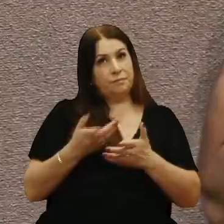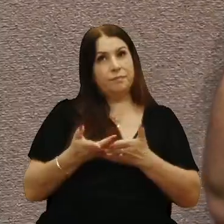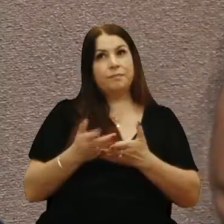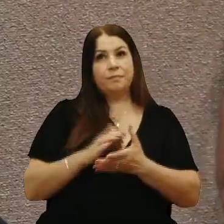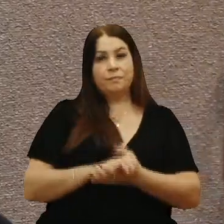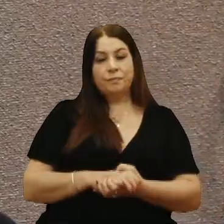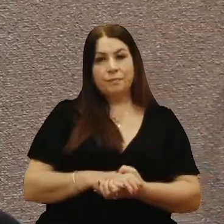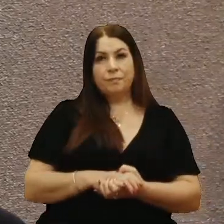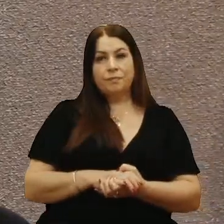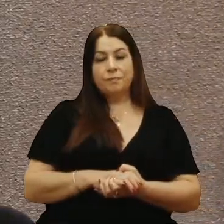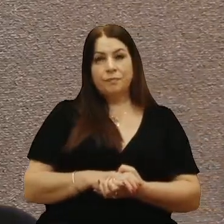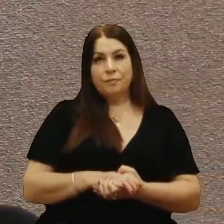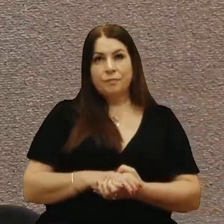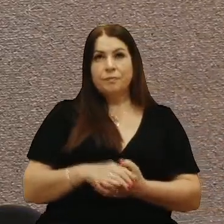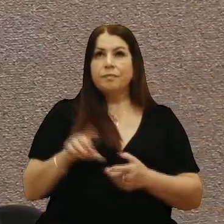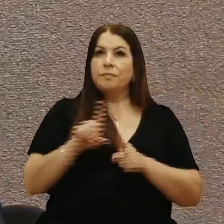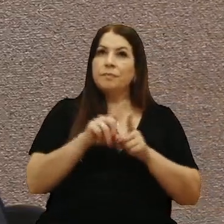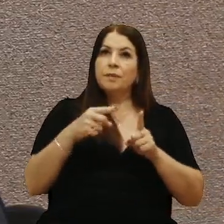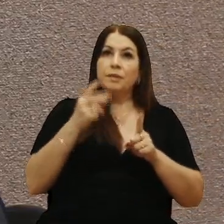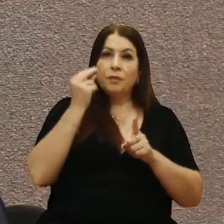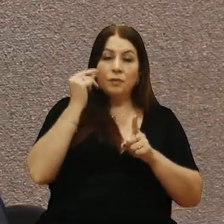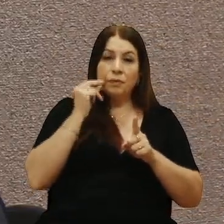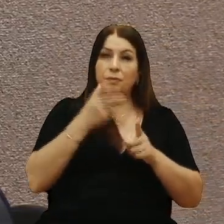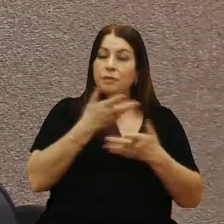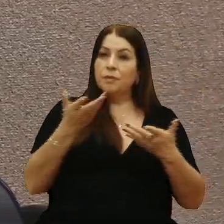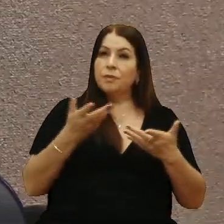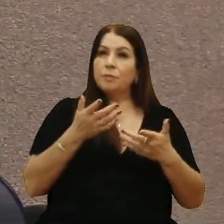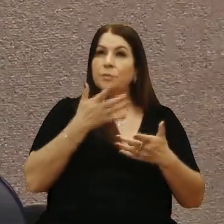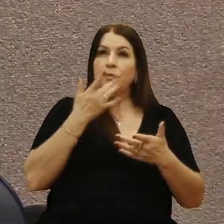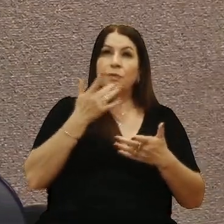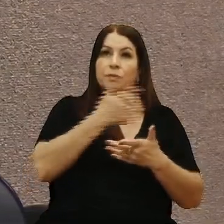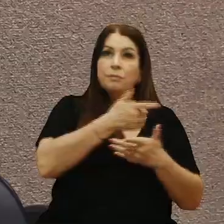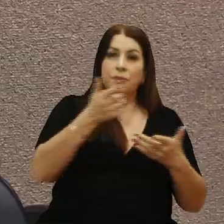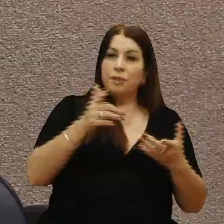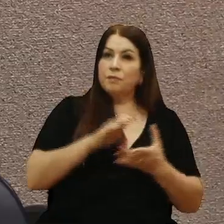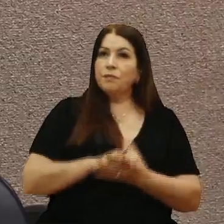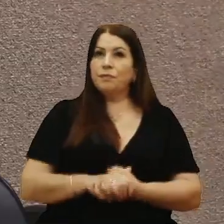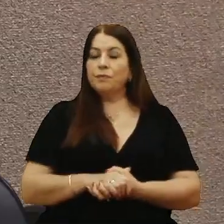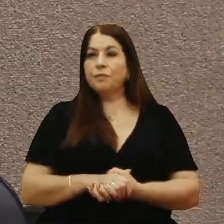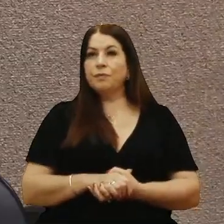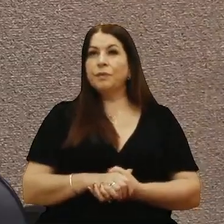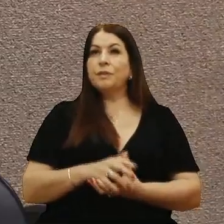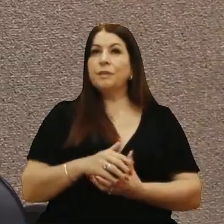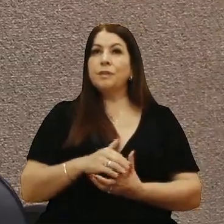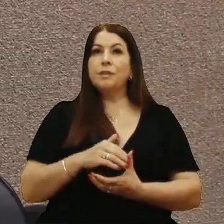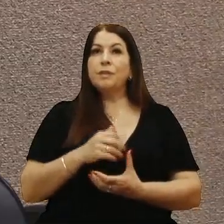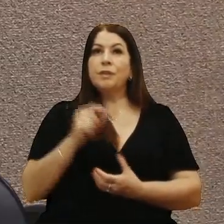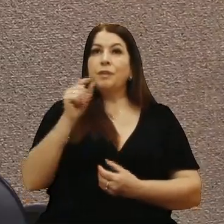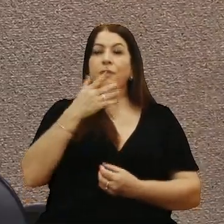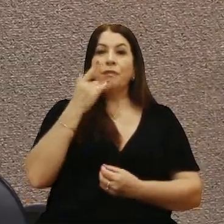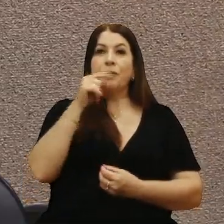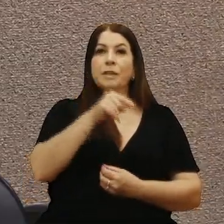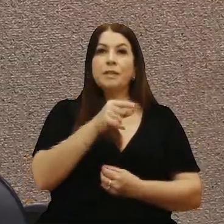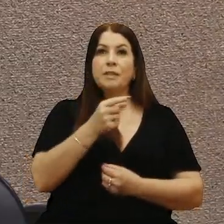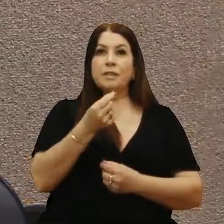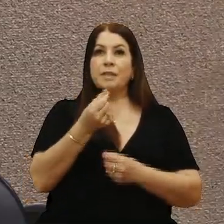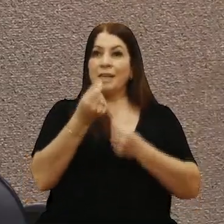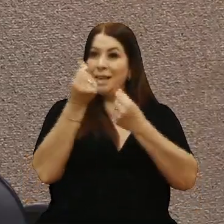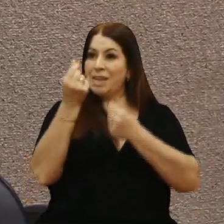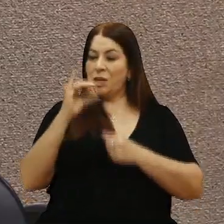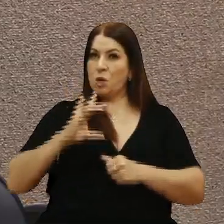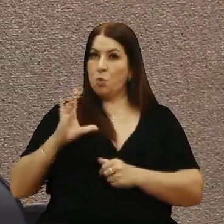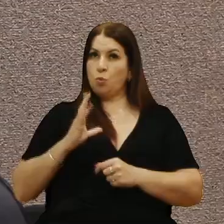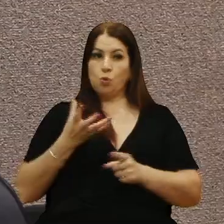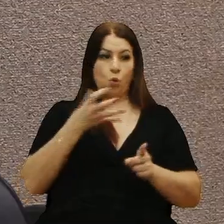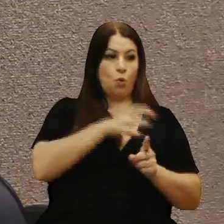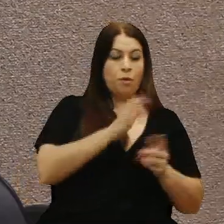local. Então, é muito fácil eu vir aqui e colocar ricos contra pobres